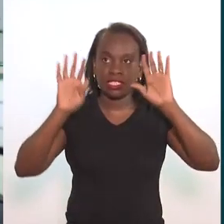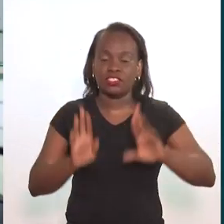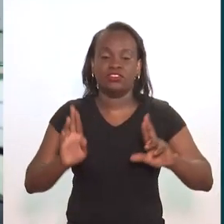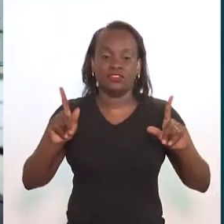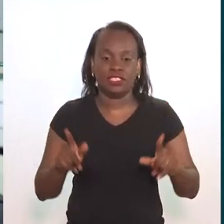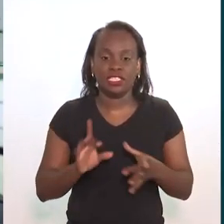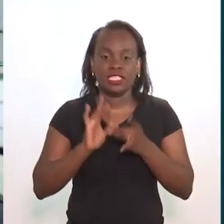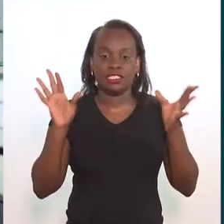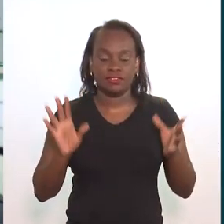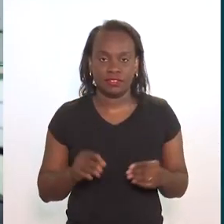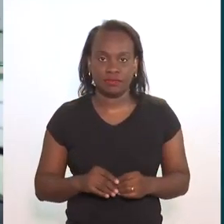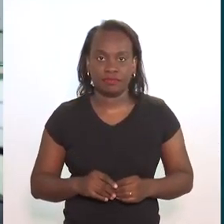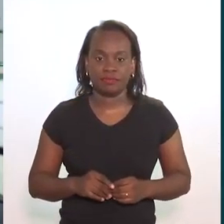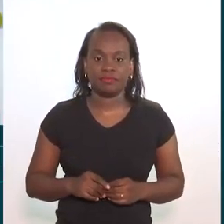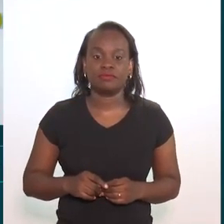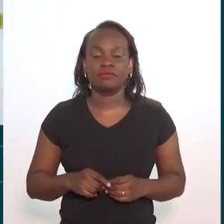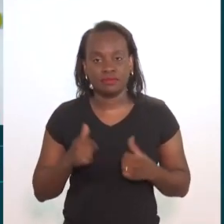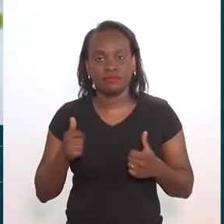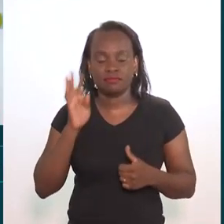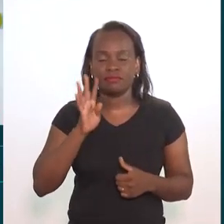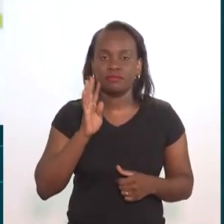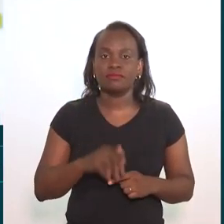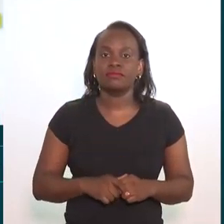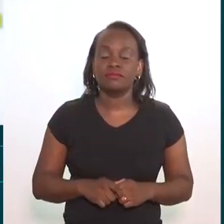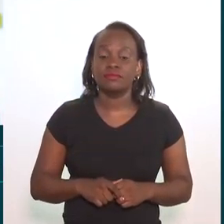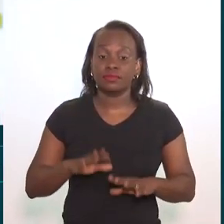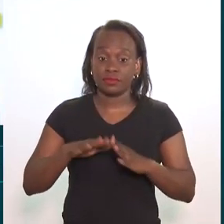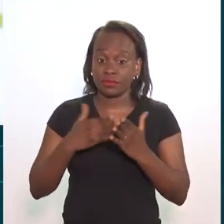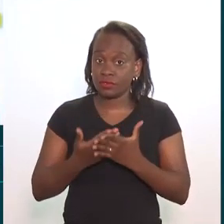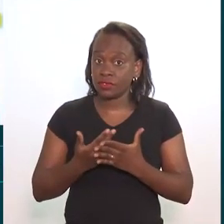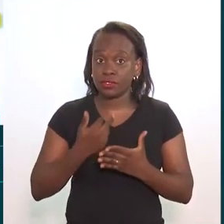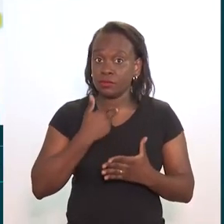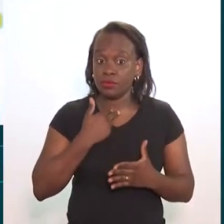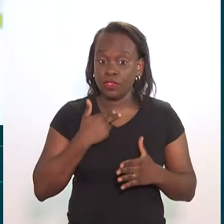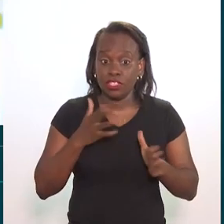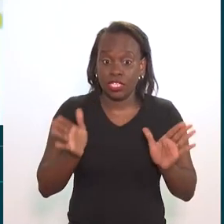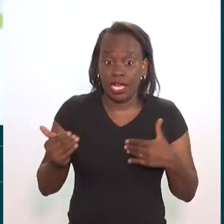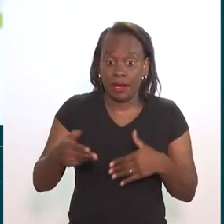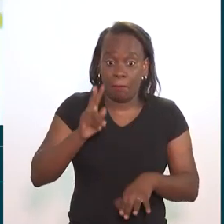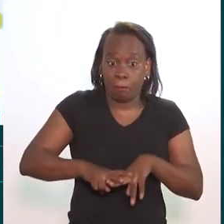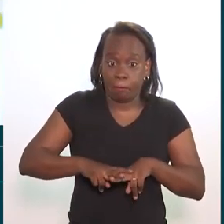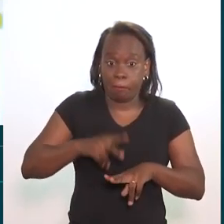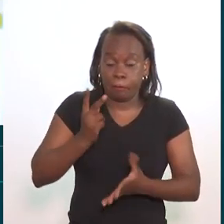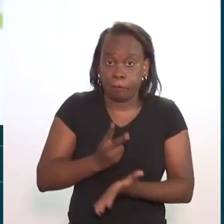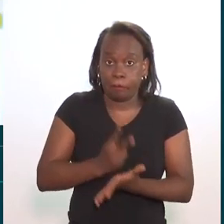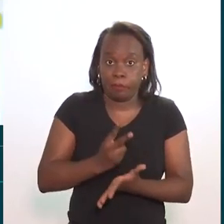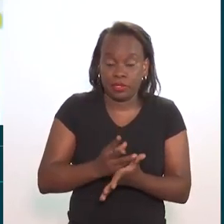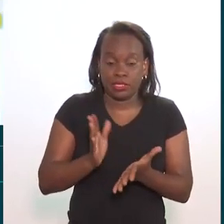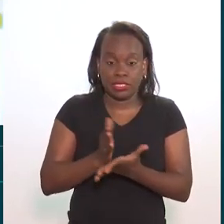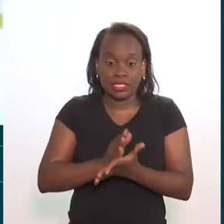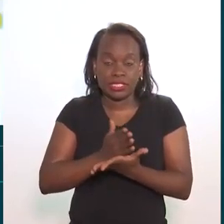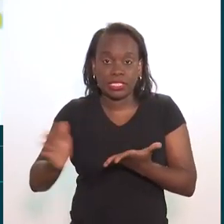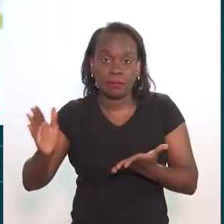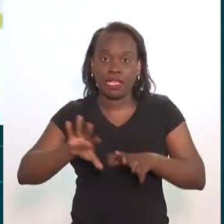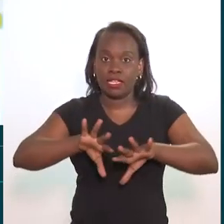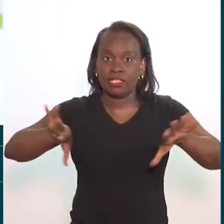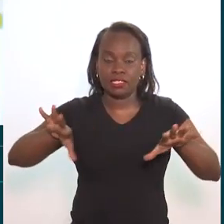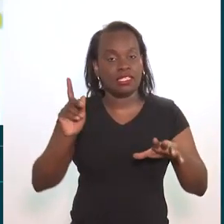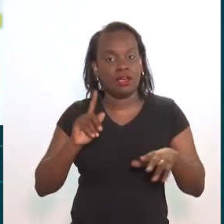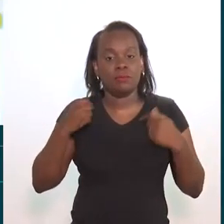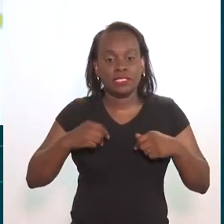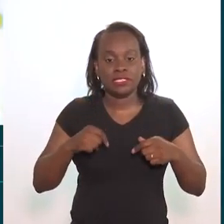de pensar fora da caixa. Bacana. A escola não pode ser uma caixa, né, que, onde separada